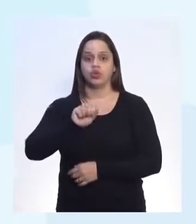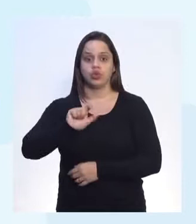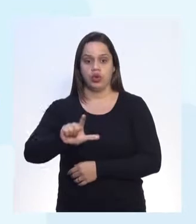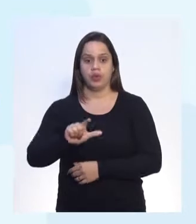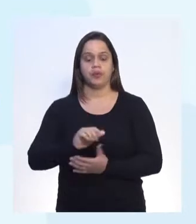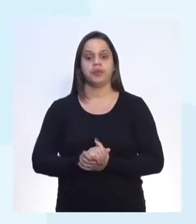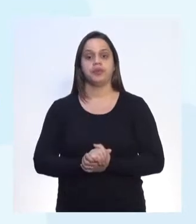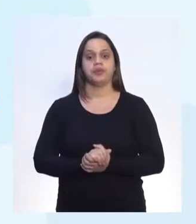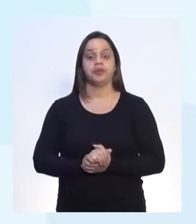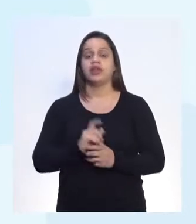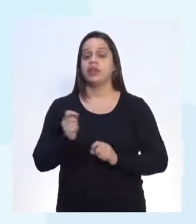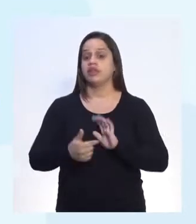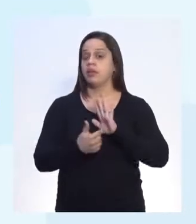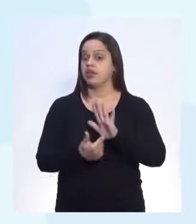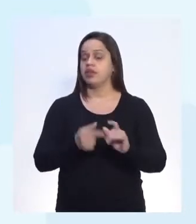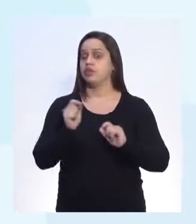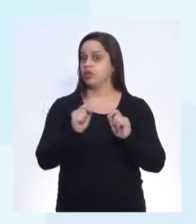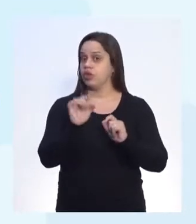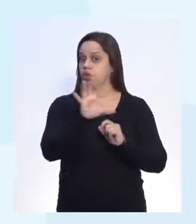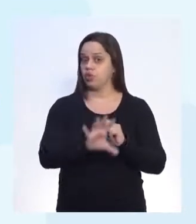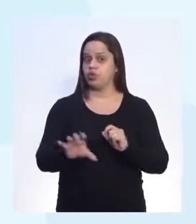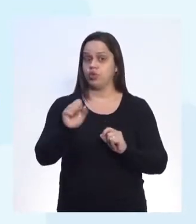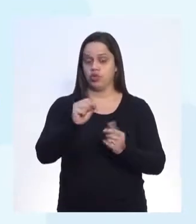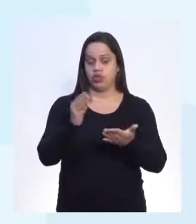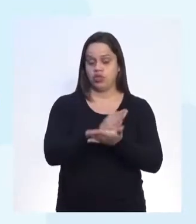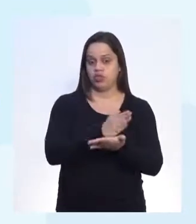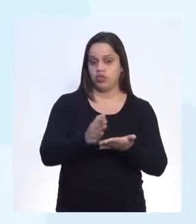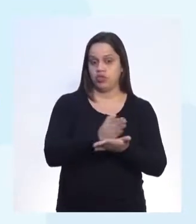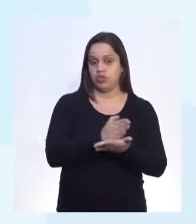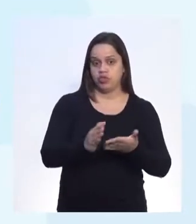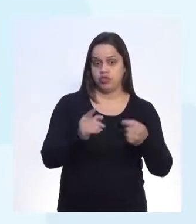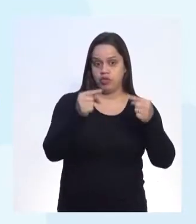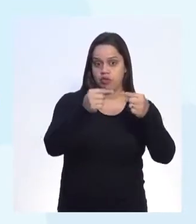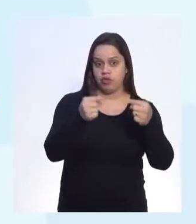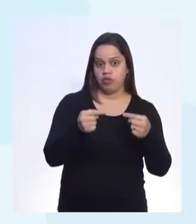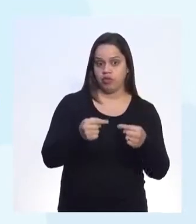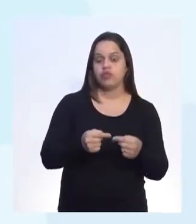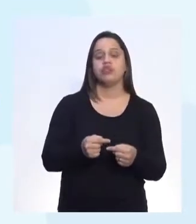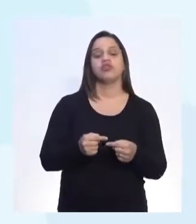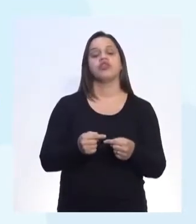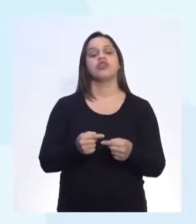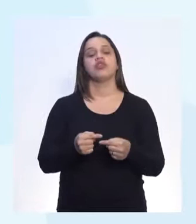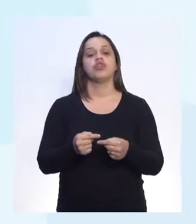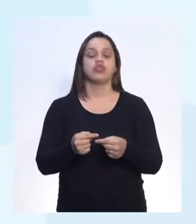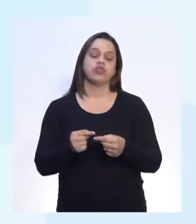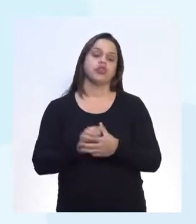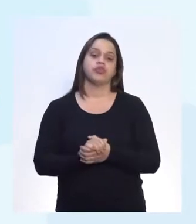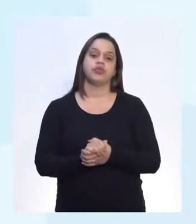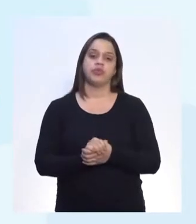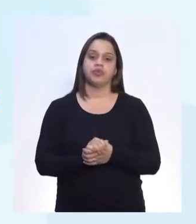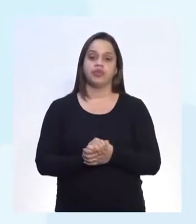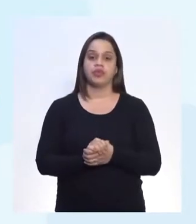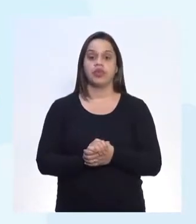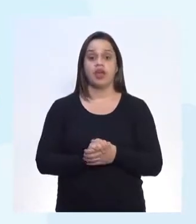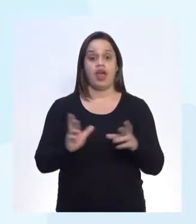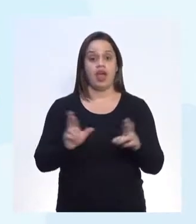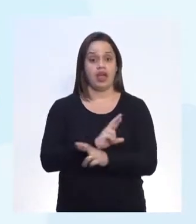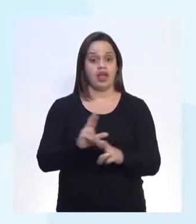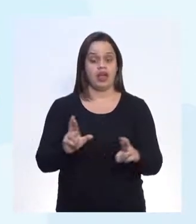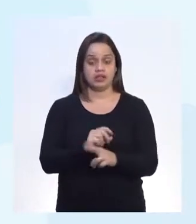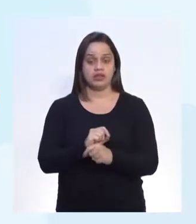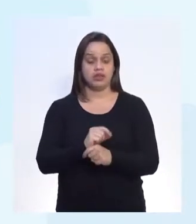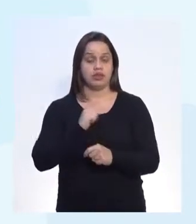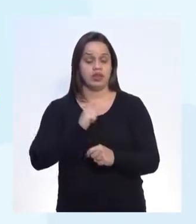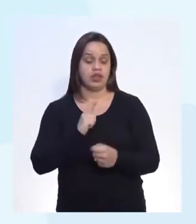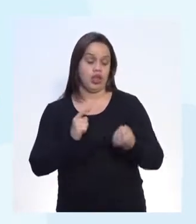apresenta quando um todo ou inteiro é dividido em partes equivalentes de superfície ou elementos. A relação que existe